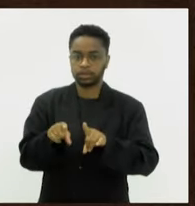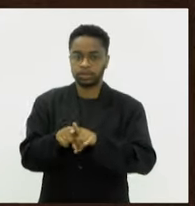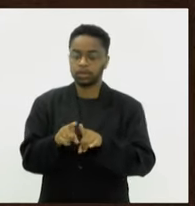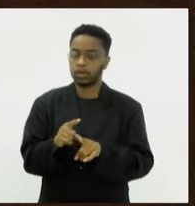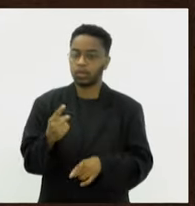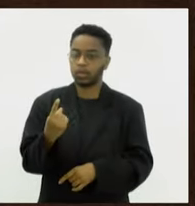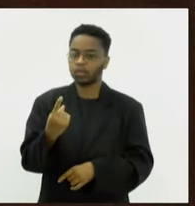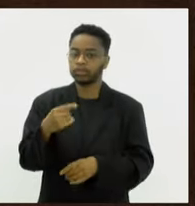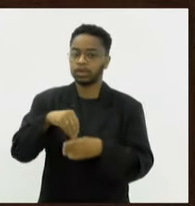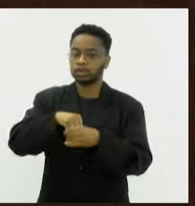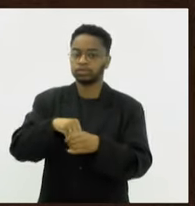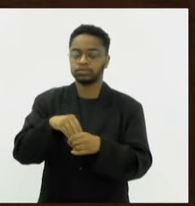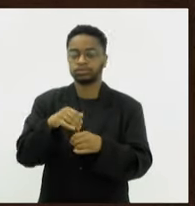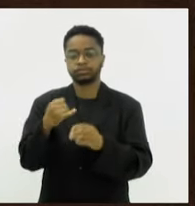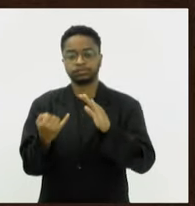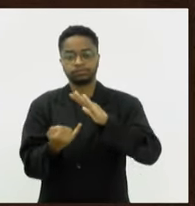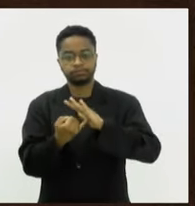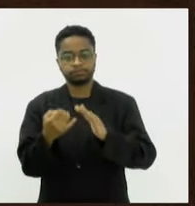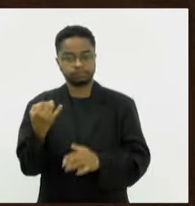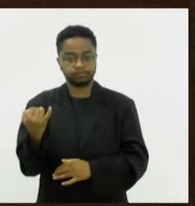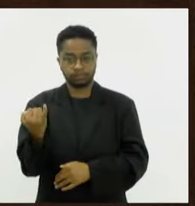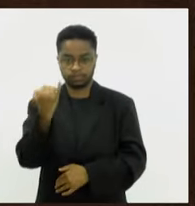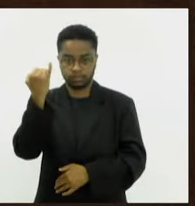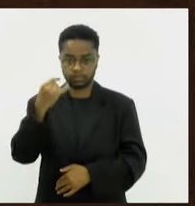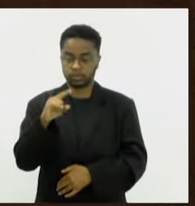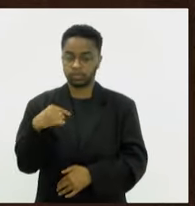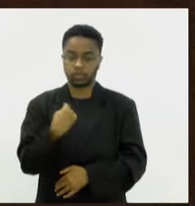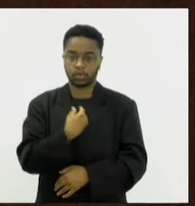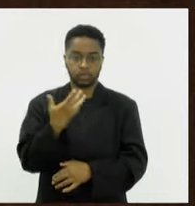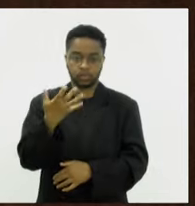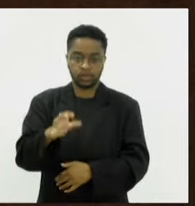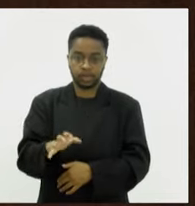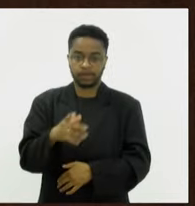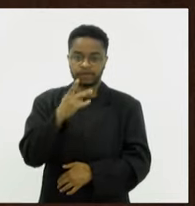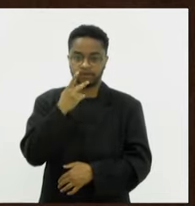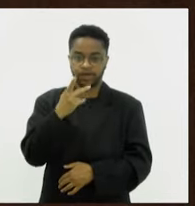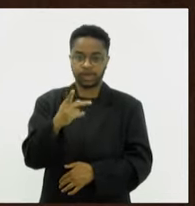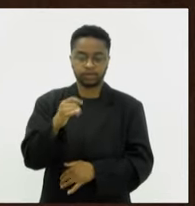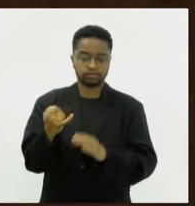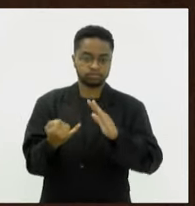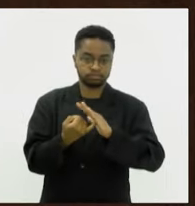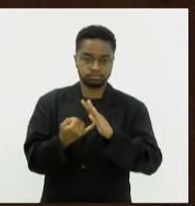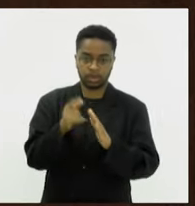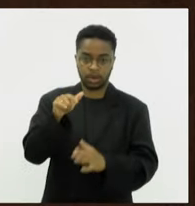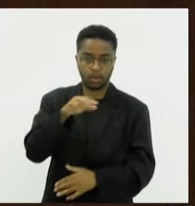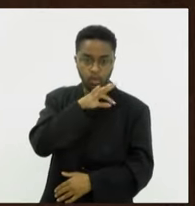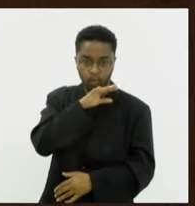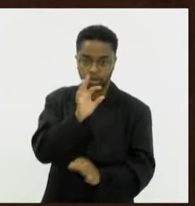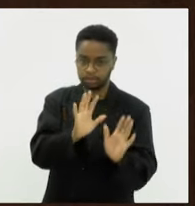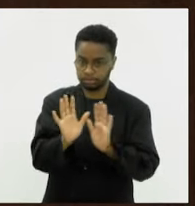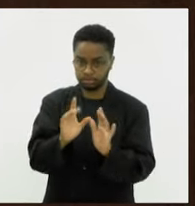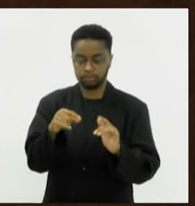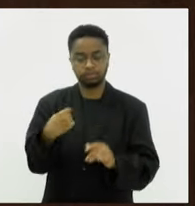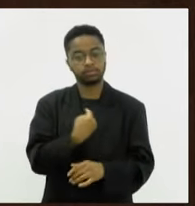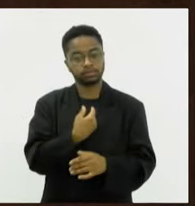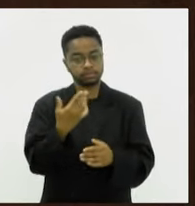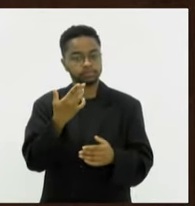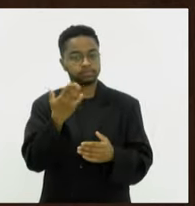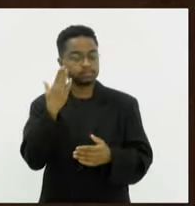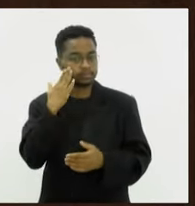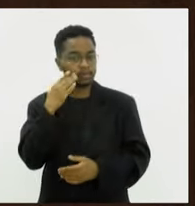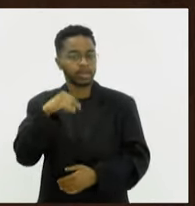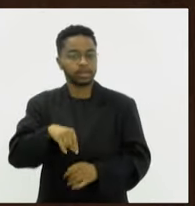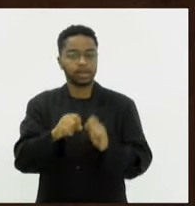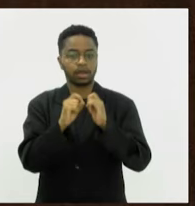tão importante. Então, não estamos aqui para demonizar as instituições, mas sabemos que essa casa tem